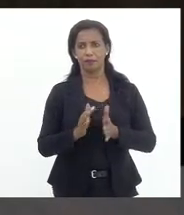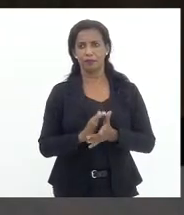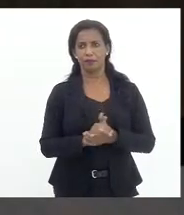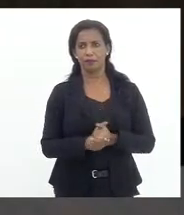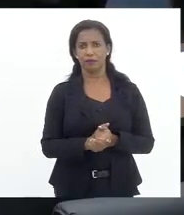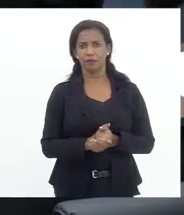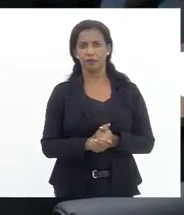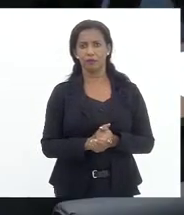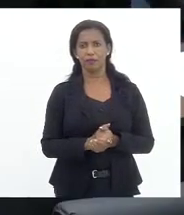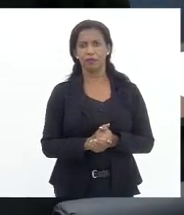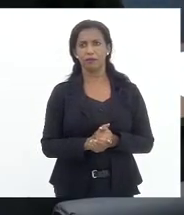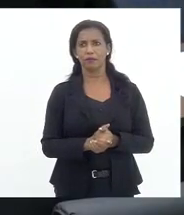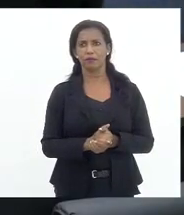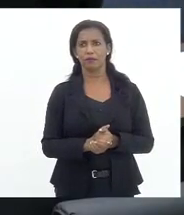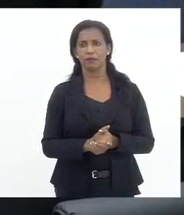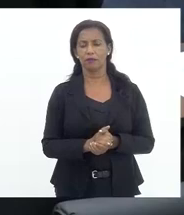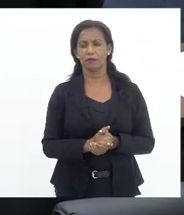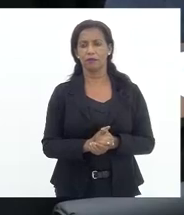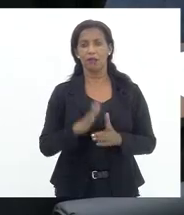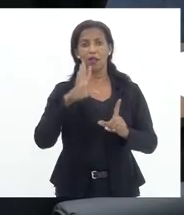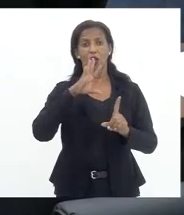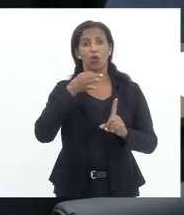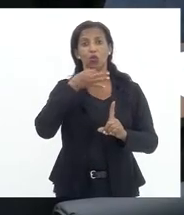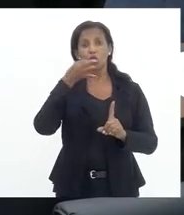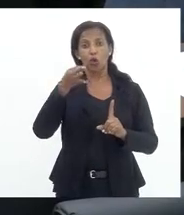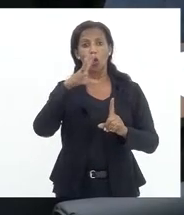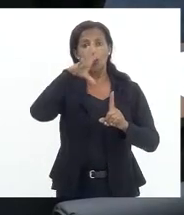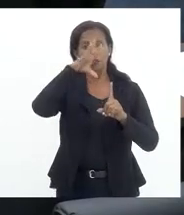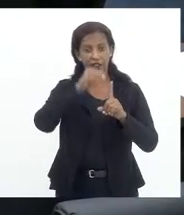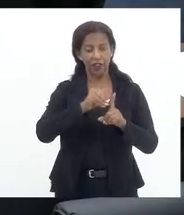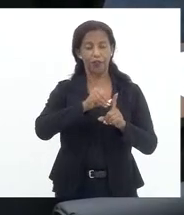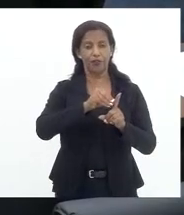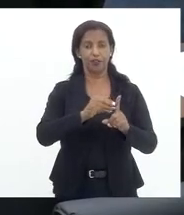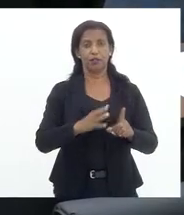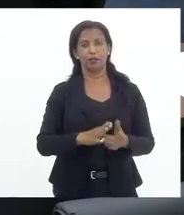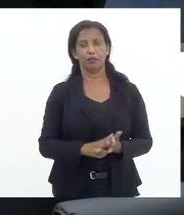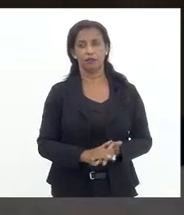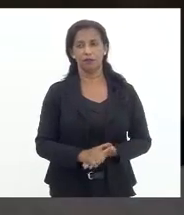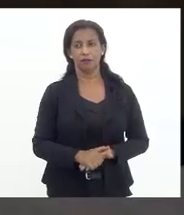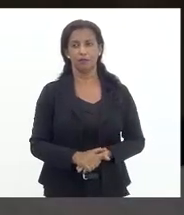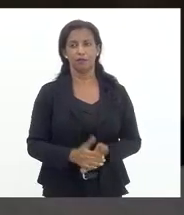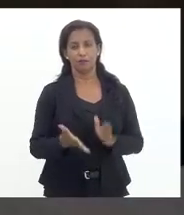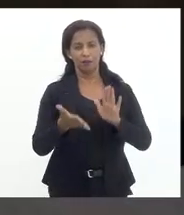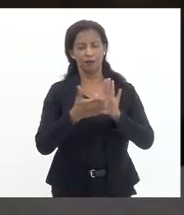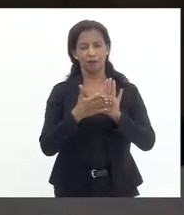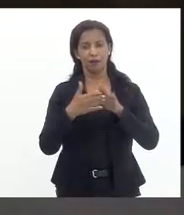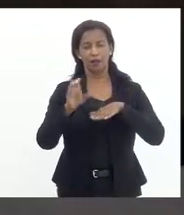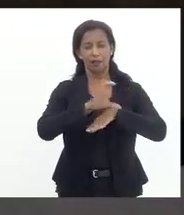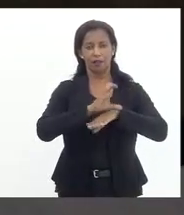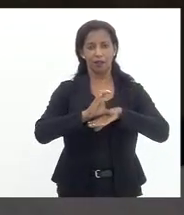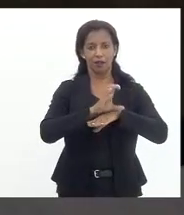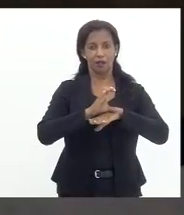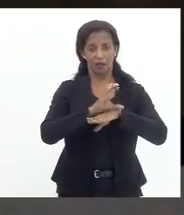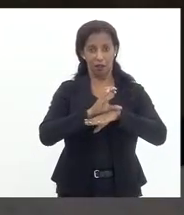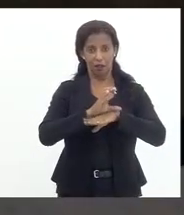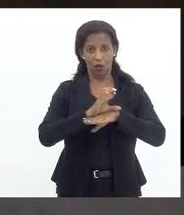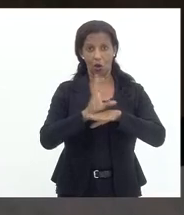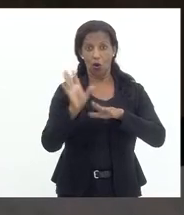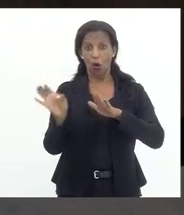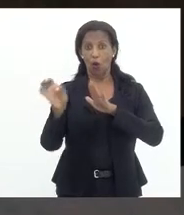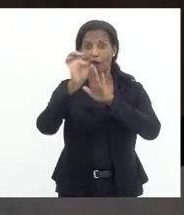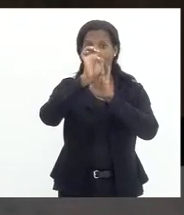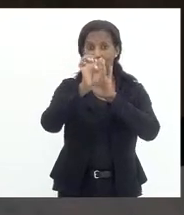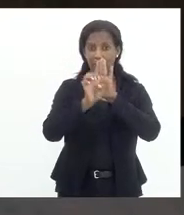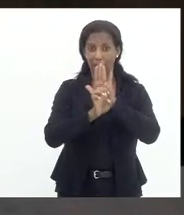Giovanni, seu som está aberto, Giovanni. Fala, Marcelão. Ok. O parecer é pela constitucionalidade com emendas, concluindo